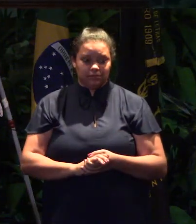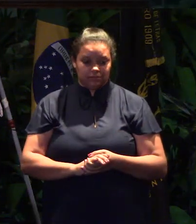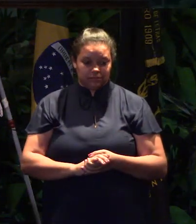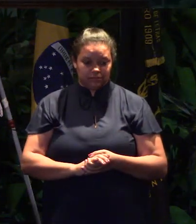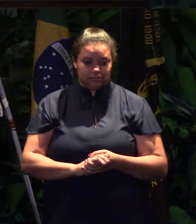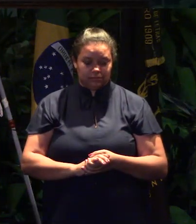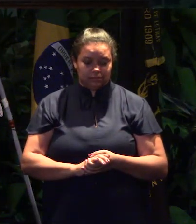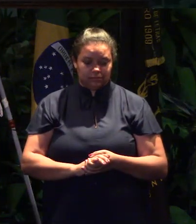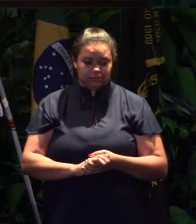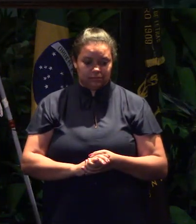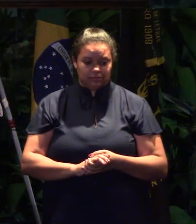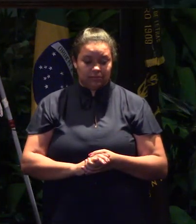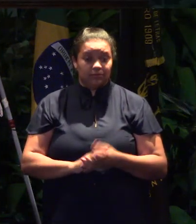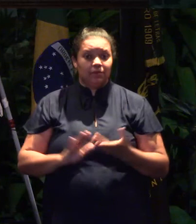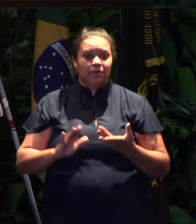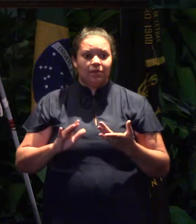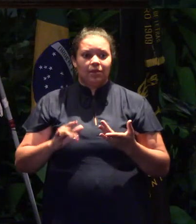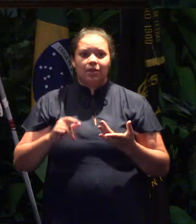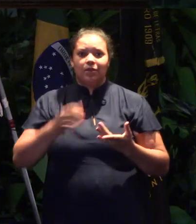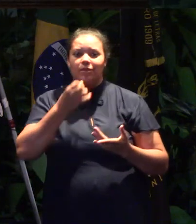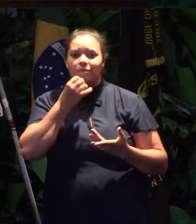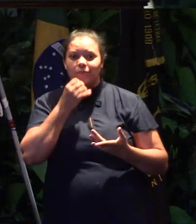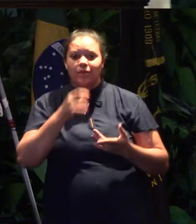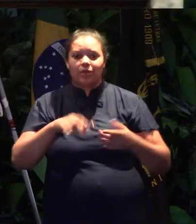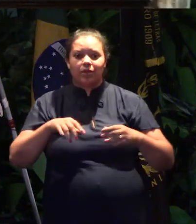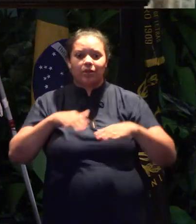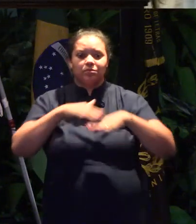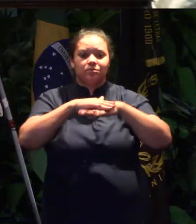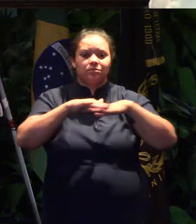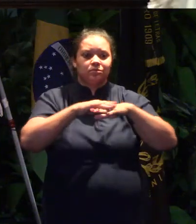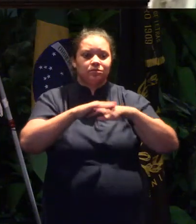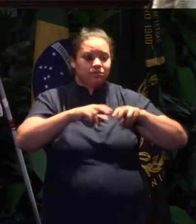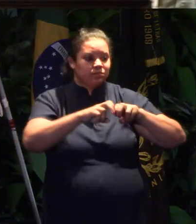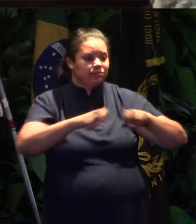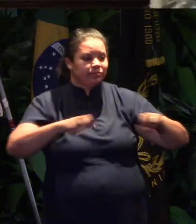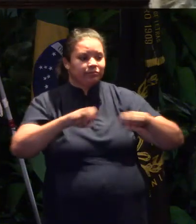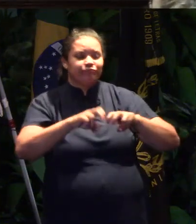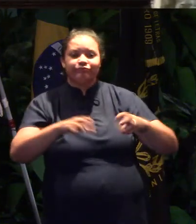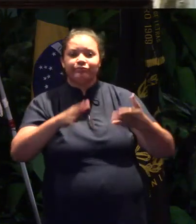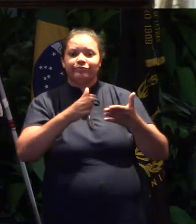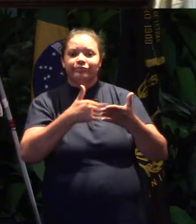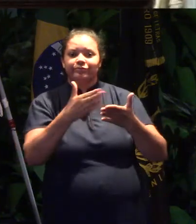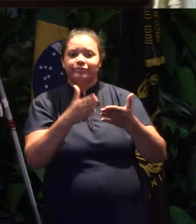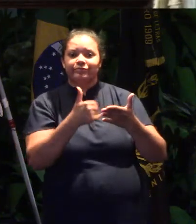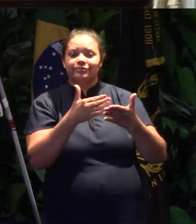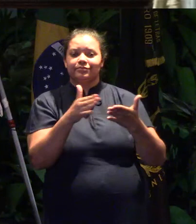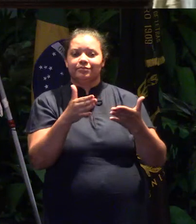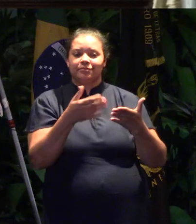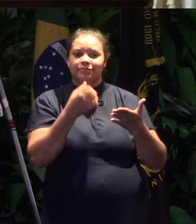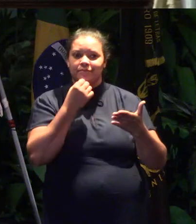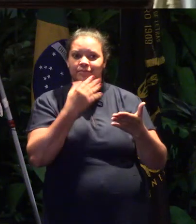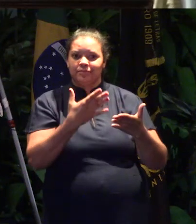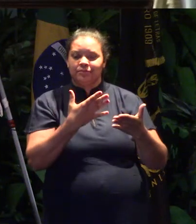isso, essas rodas de conversa como essa e o seu livro, além de eu